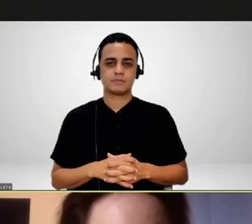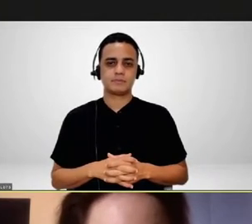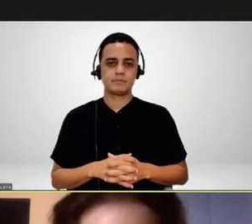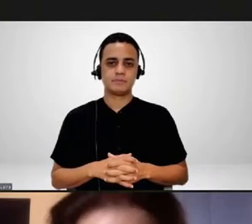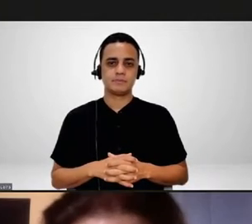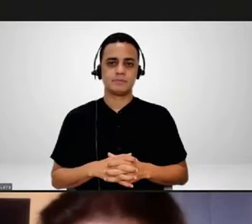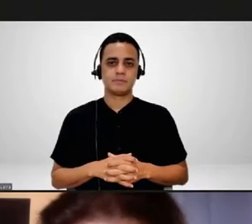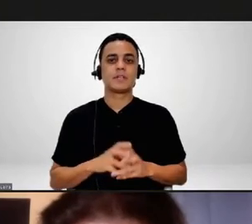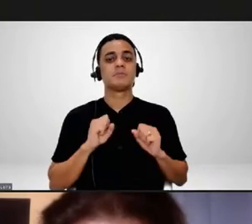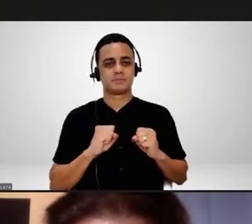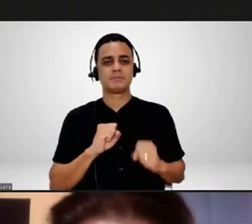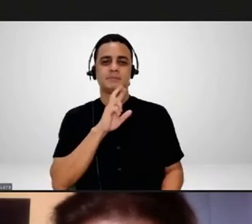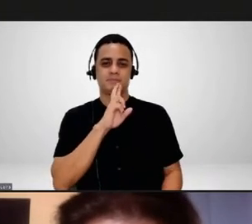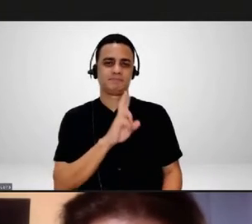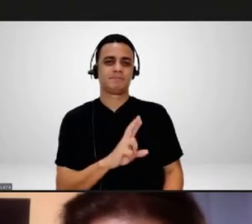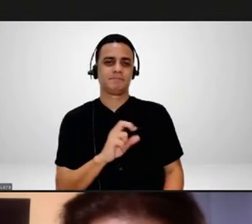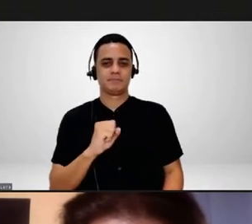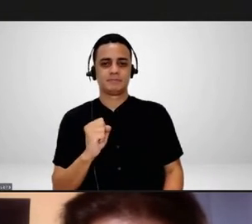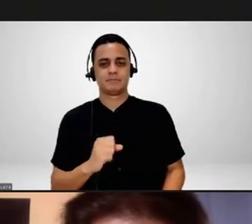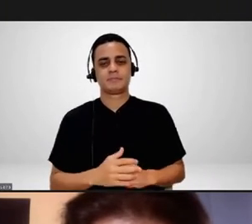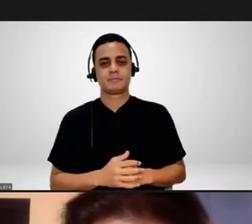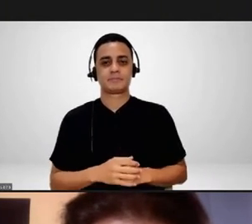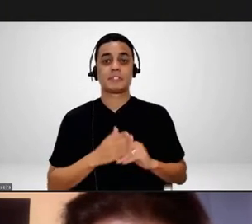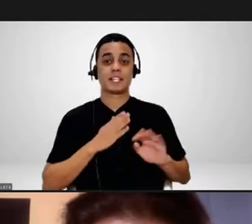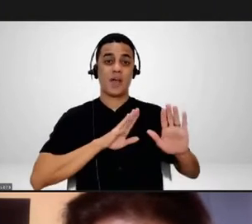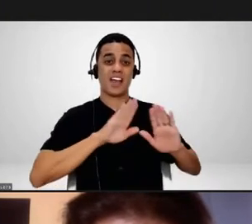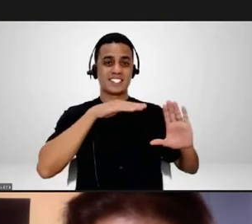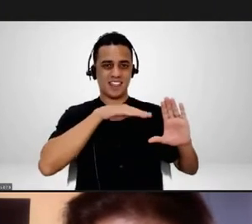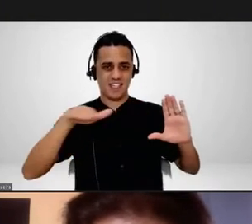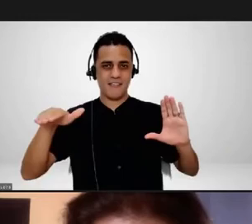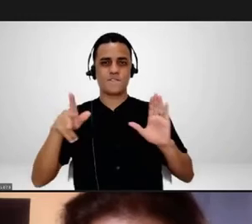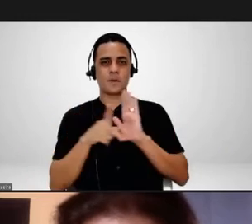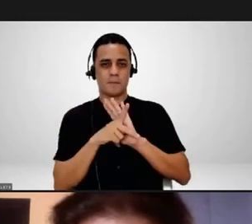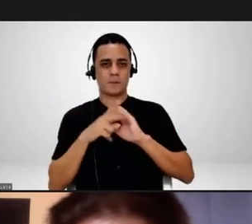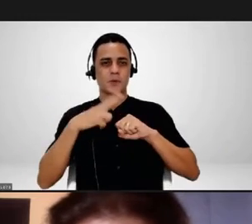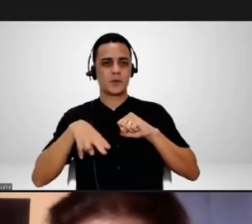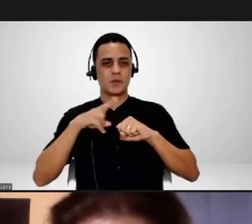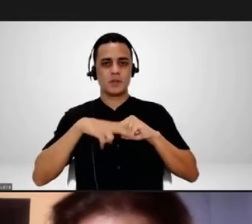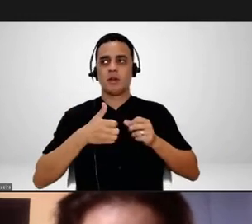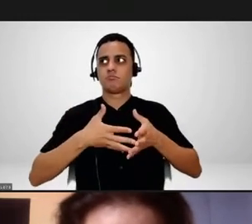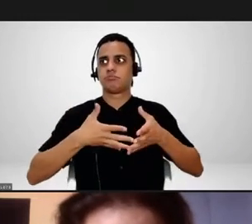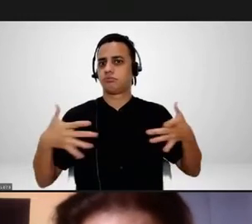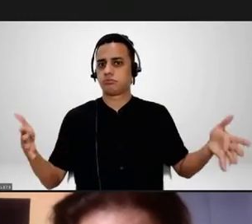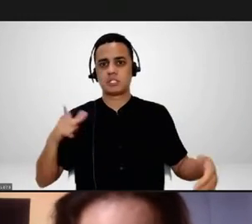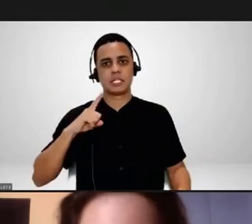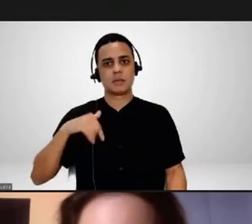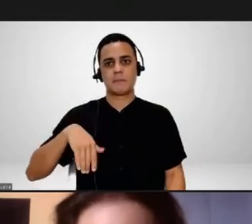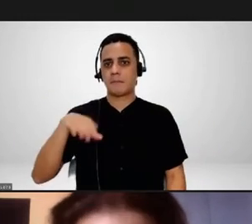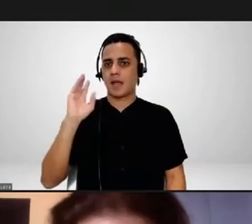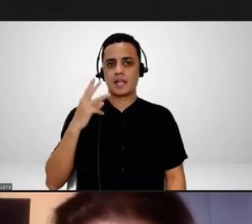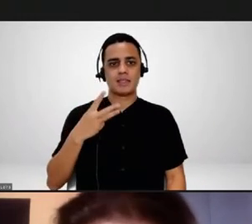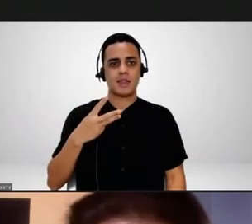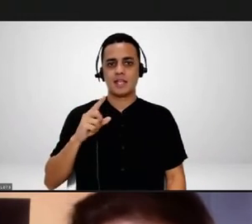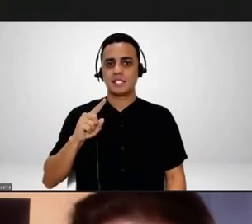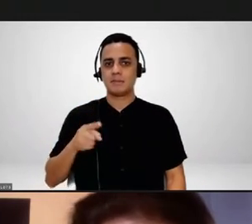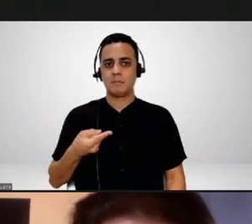Adriana. Posso responder. Então, o acervo da Universidade Federal do Espírito Santo é muito grande, tem mais de 3.000 objetos